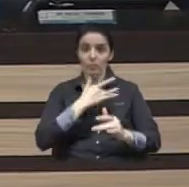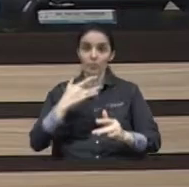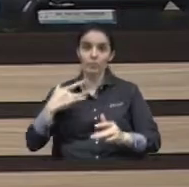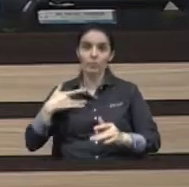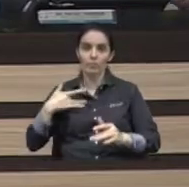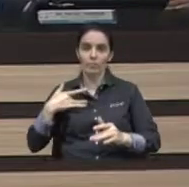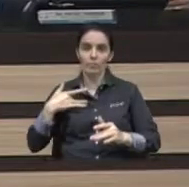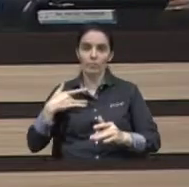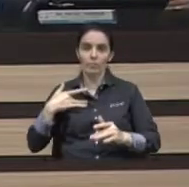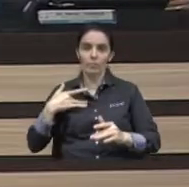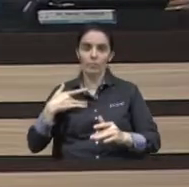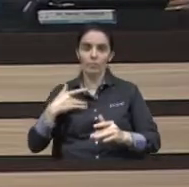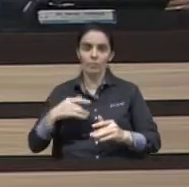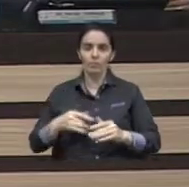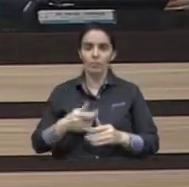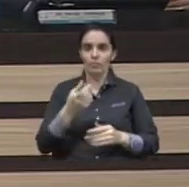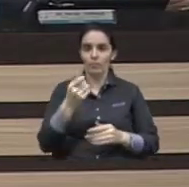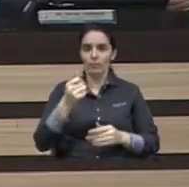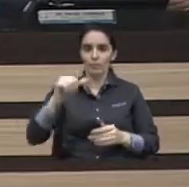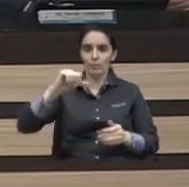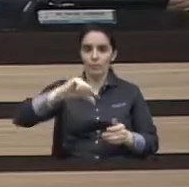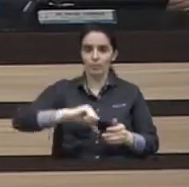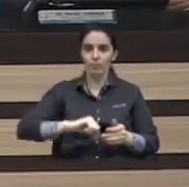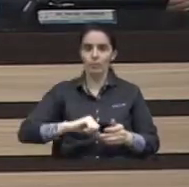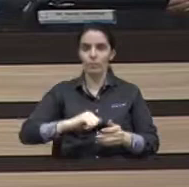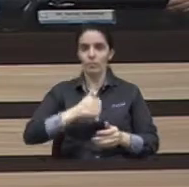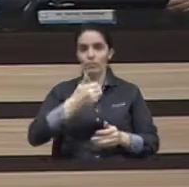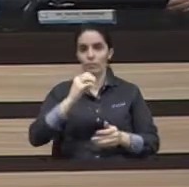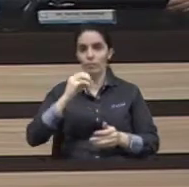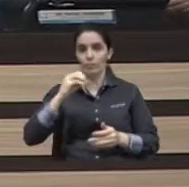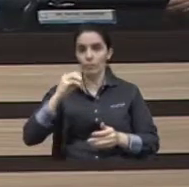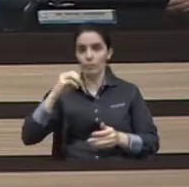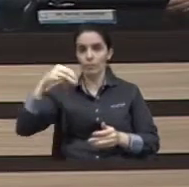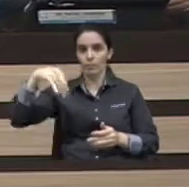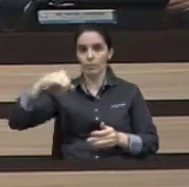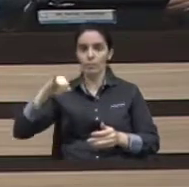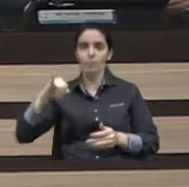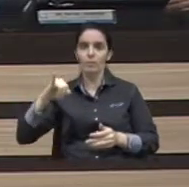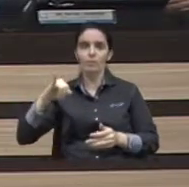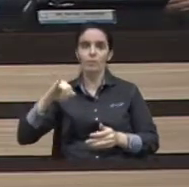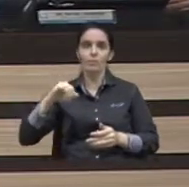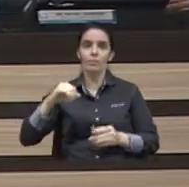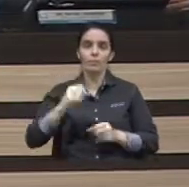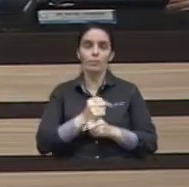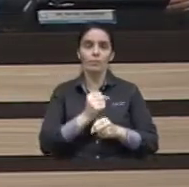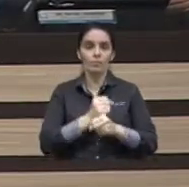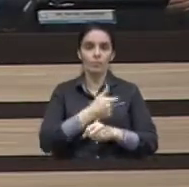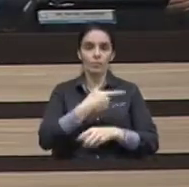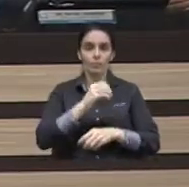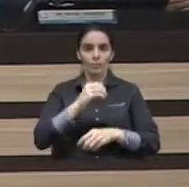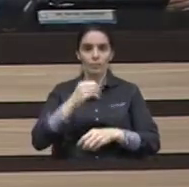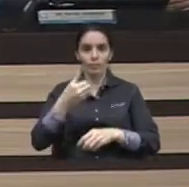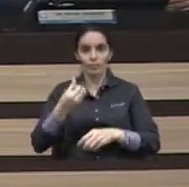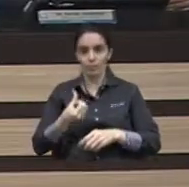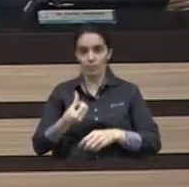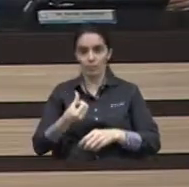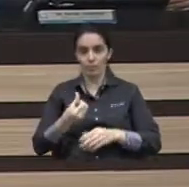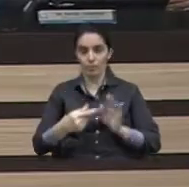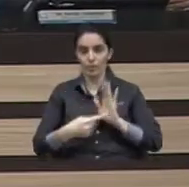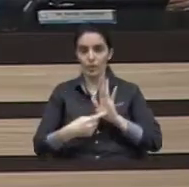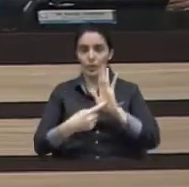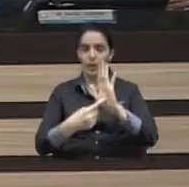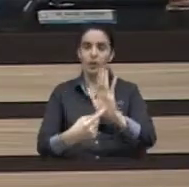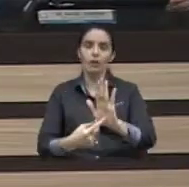que atumou negativa em aproximadamente 10 milhões de reais durante o ano 2016, vem respeitosamente apresentar para